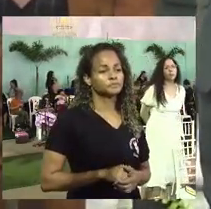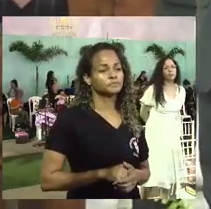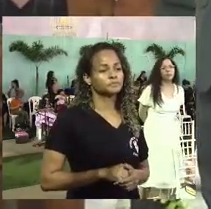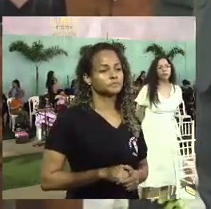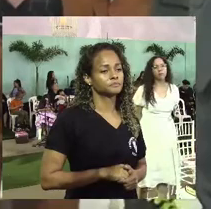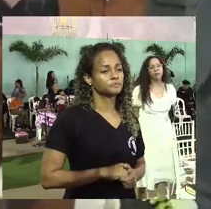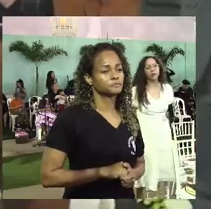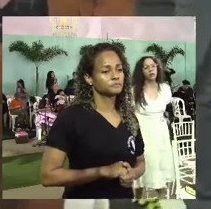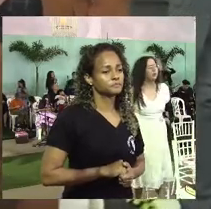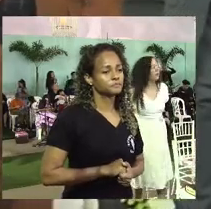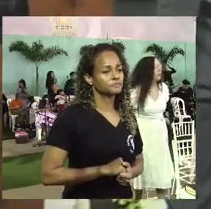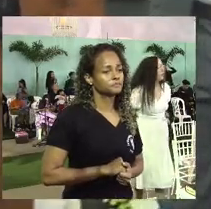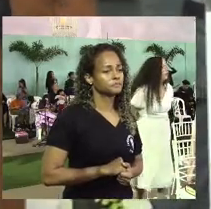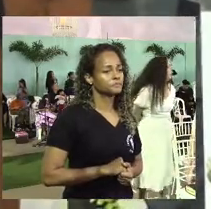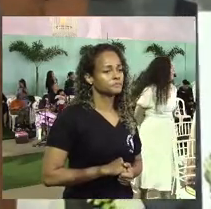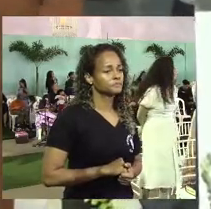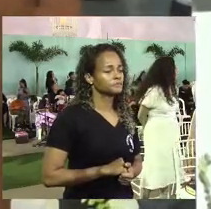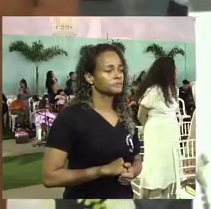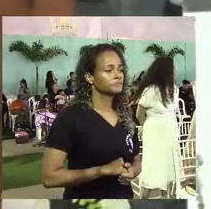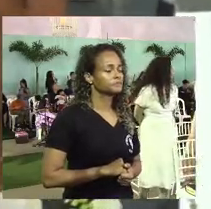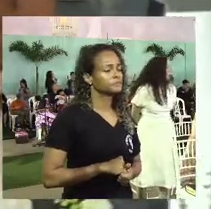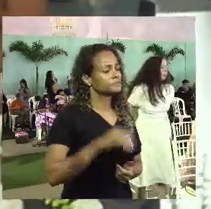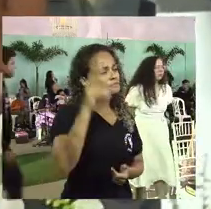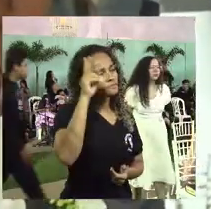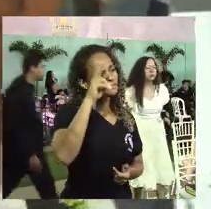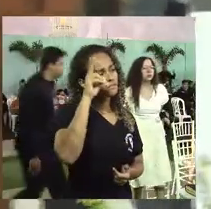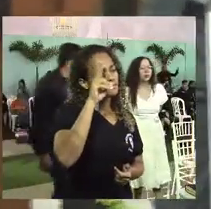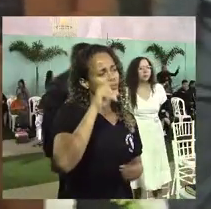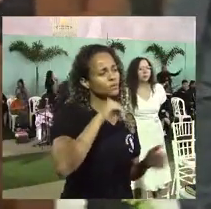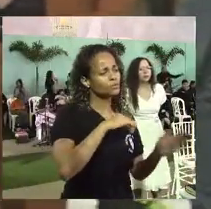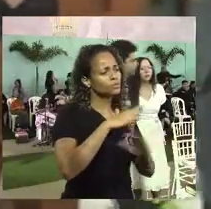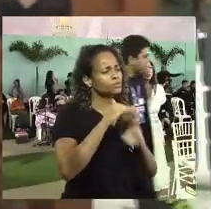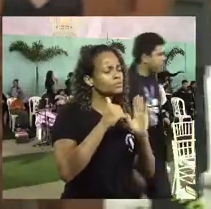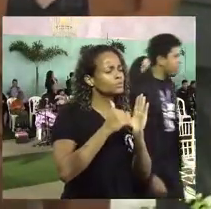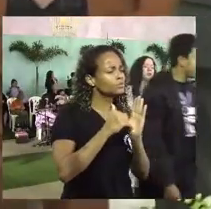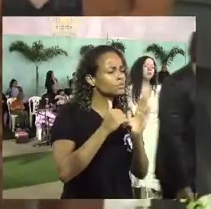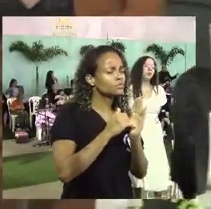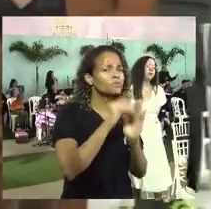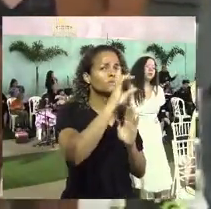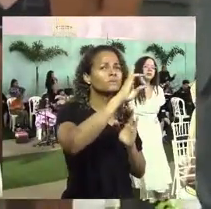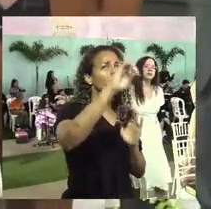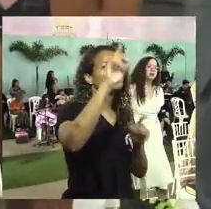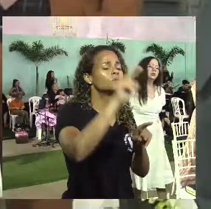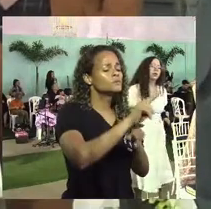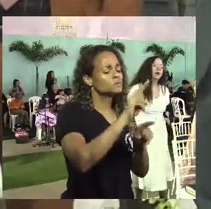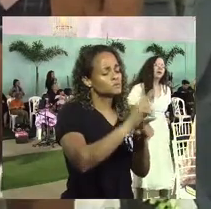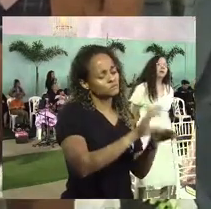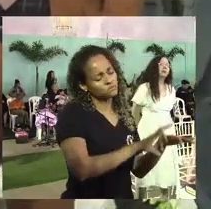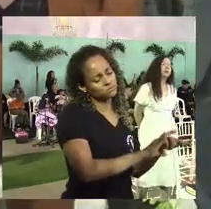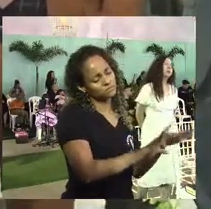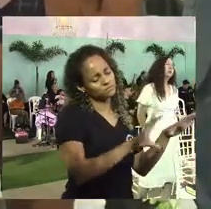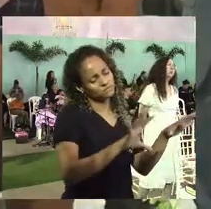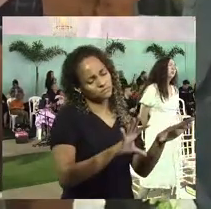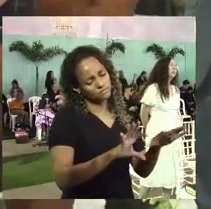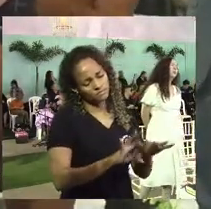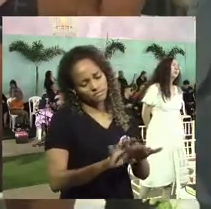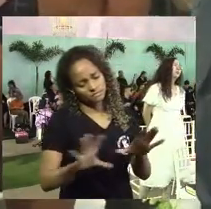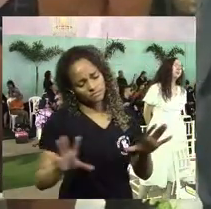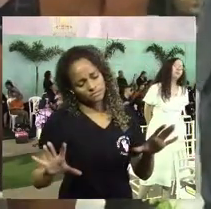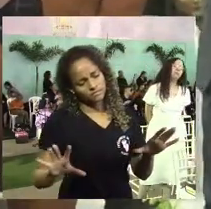pode cantar mais forte por favor lembrar de todos livramento que você já